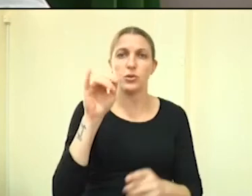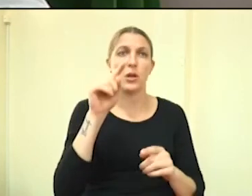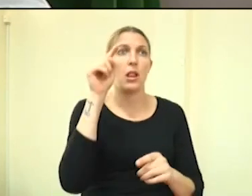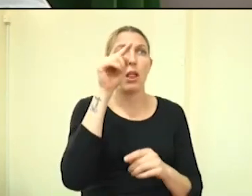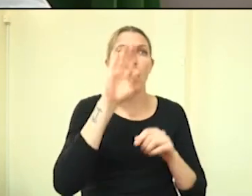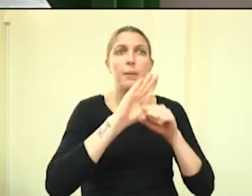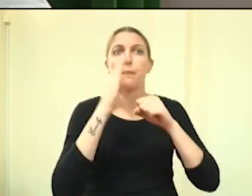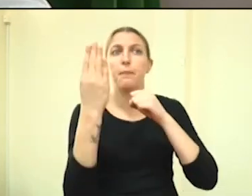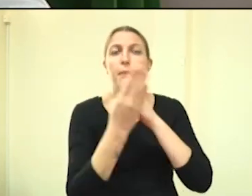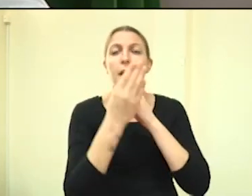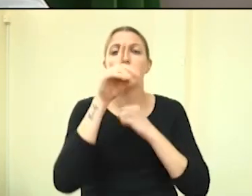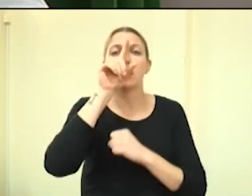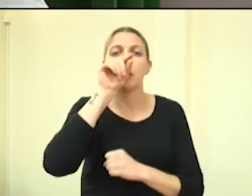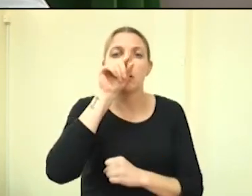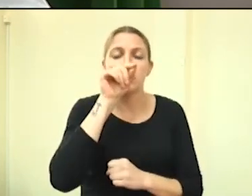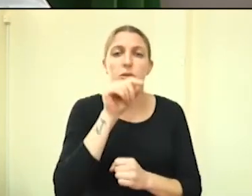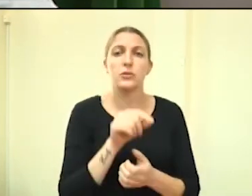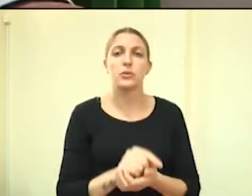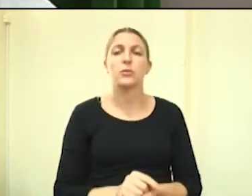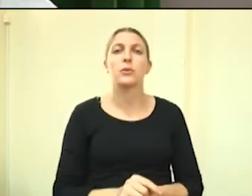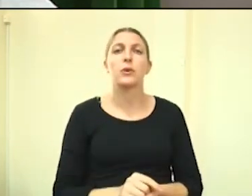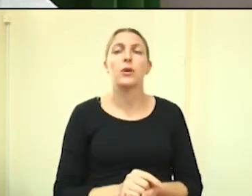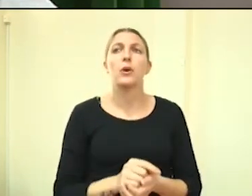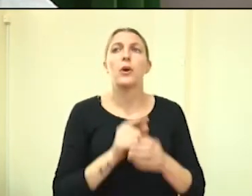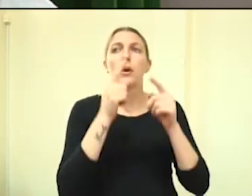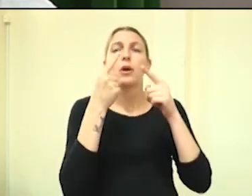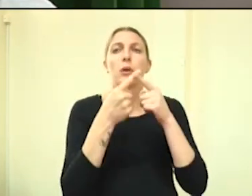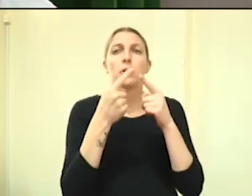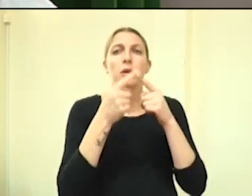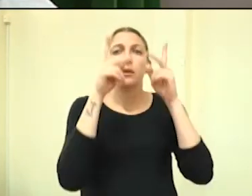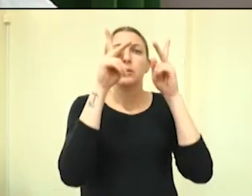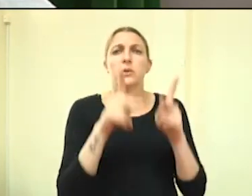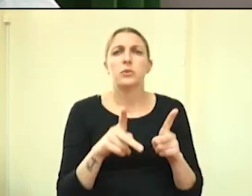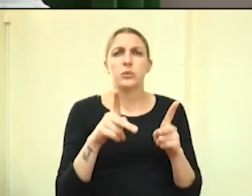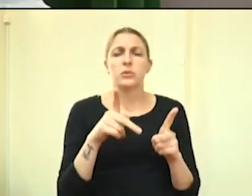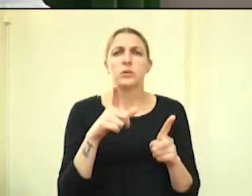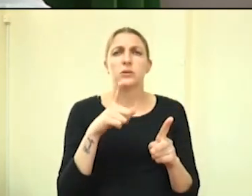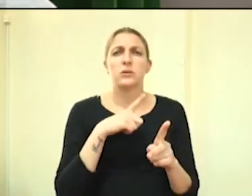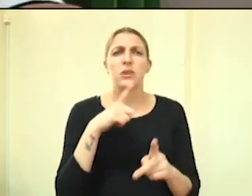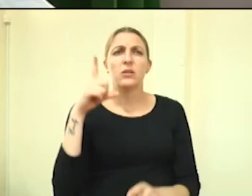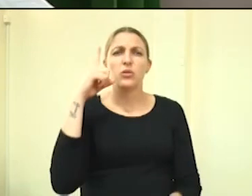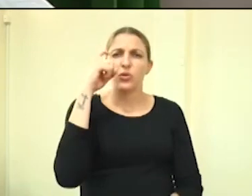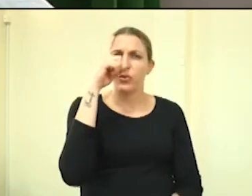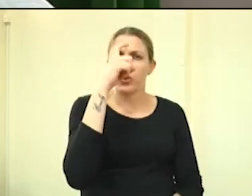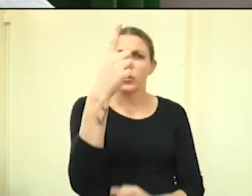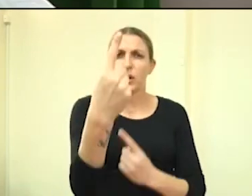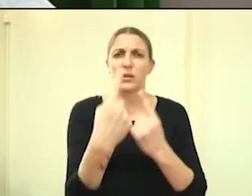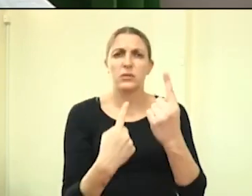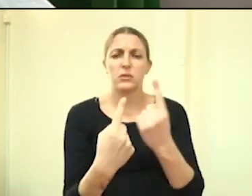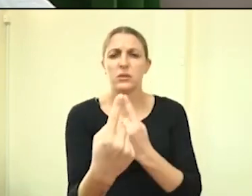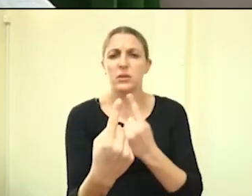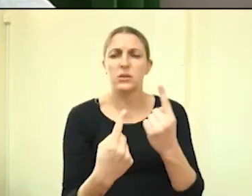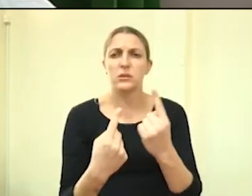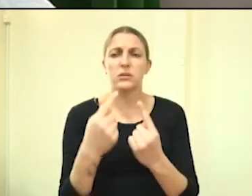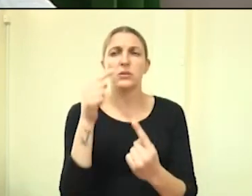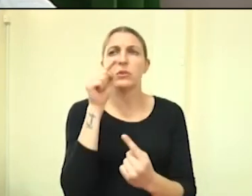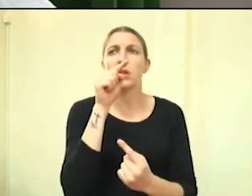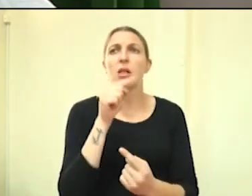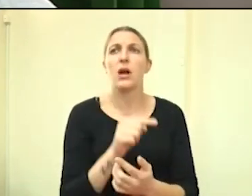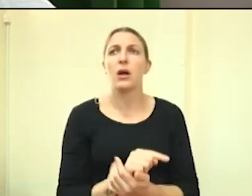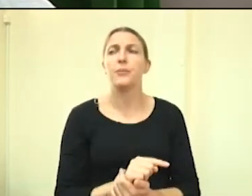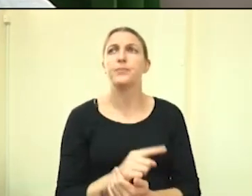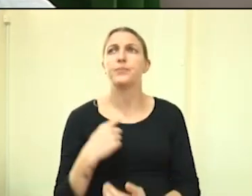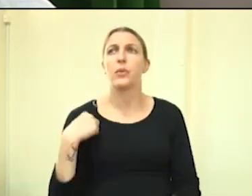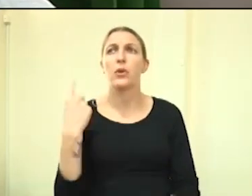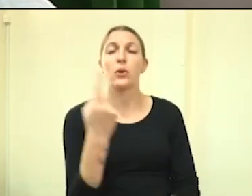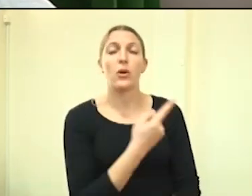comerciantes, solicitando da dificuldade que ficou quando ficou a mão única lá, né, vereador? E como nós somos